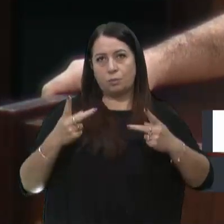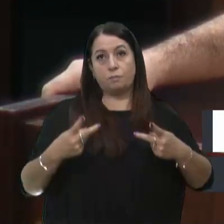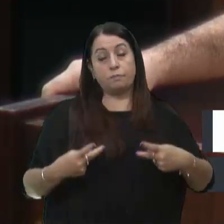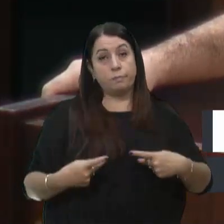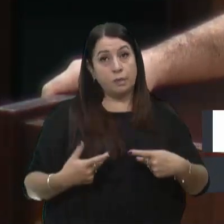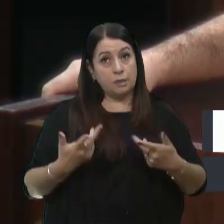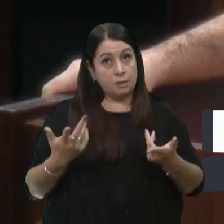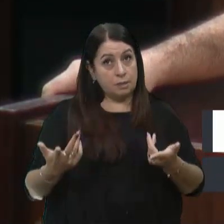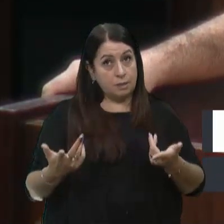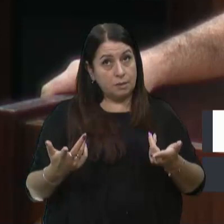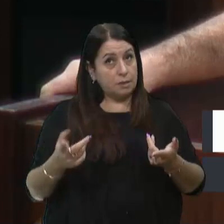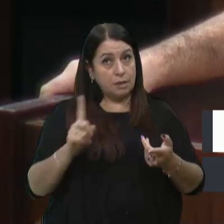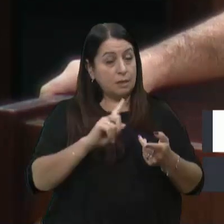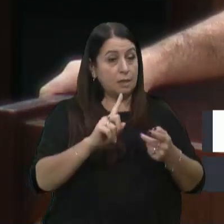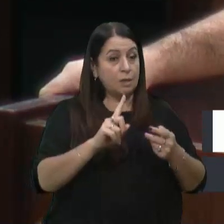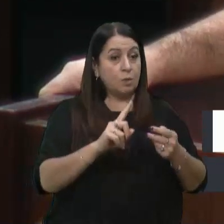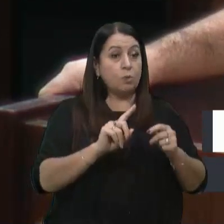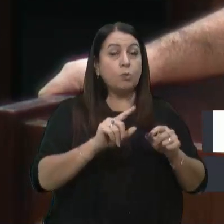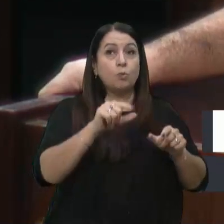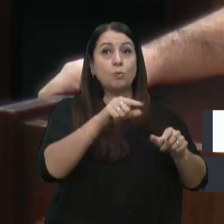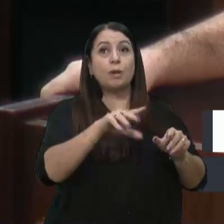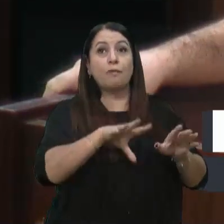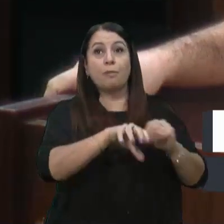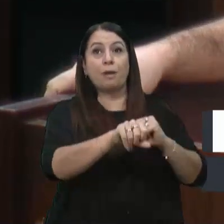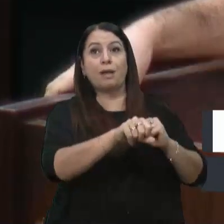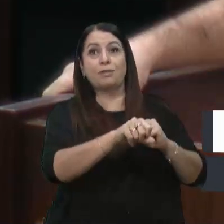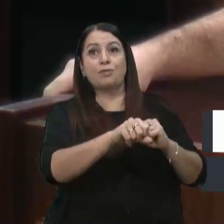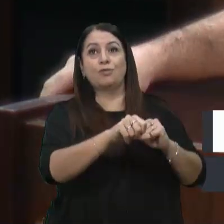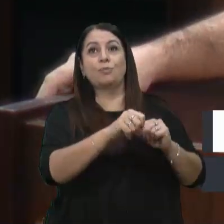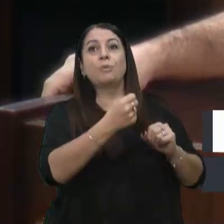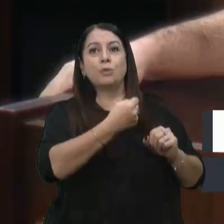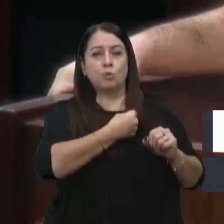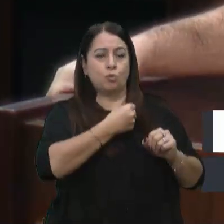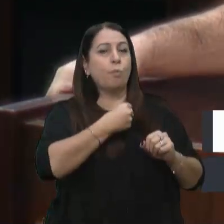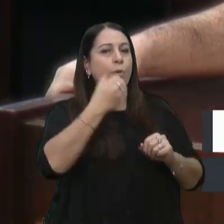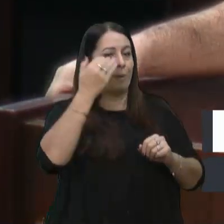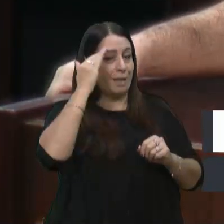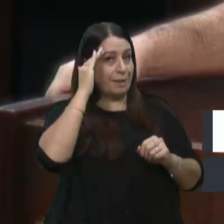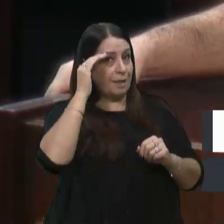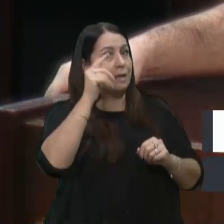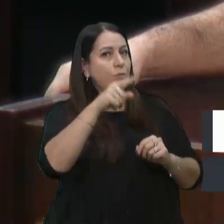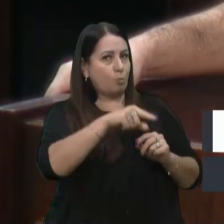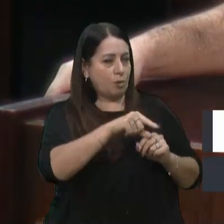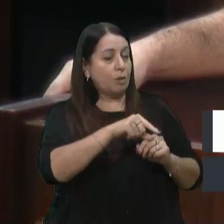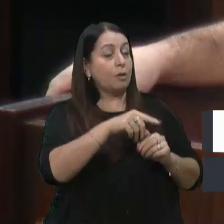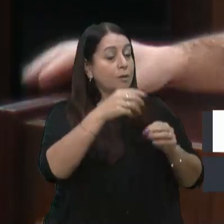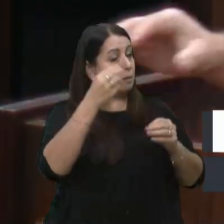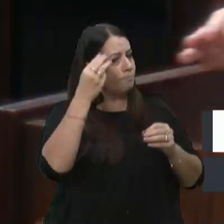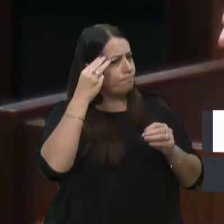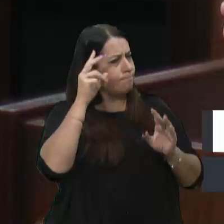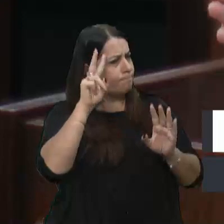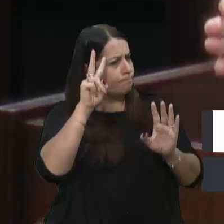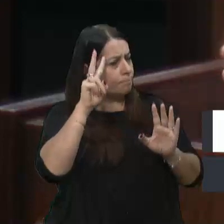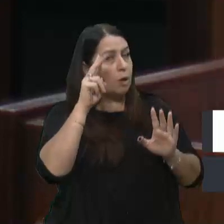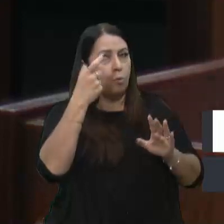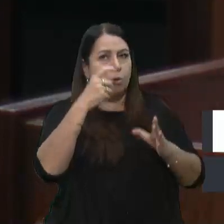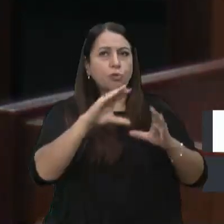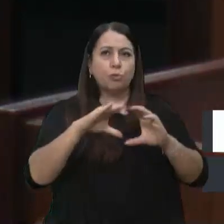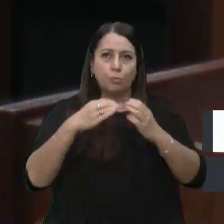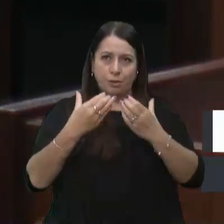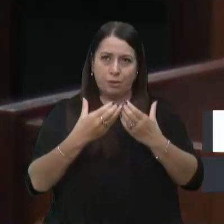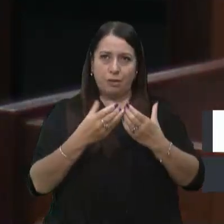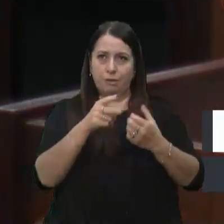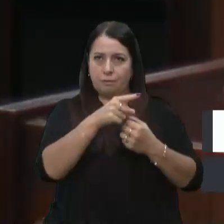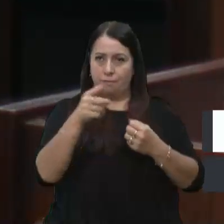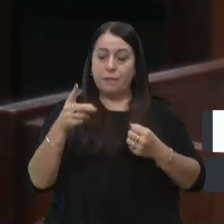mas não na área das exatas mas de números eu entendo um pouquinho e tenho memória e eu acho que a comunidade tem memória